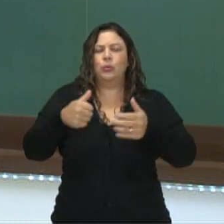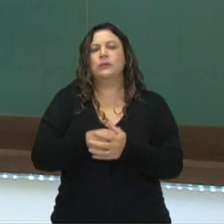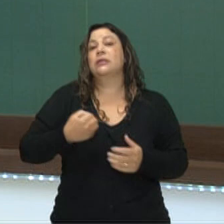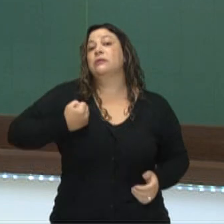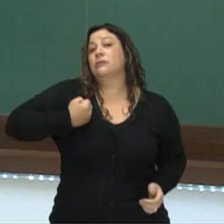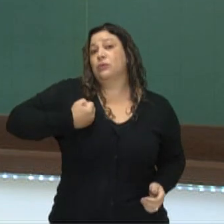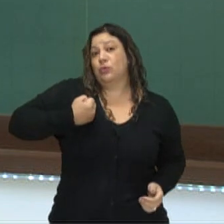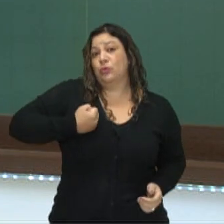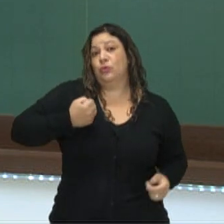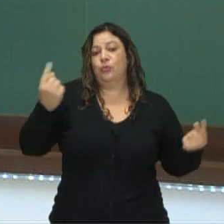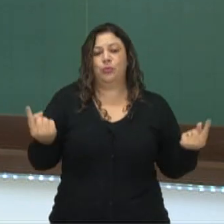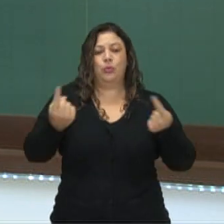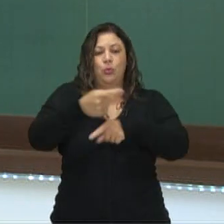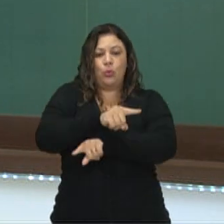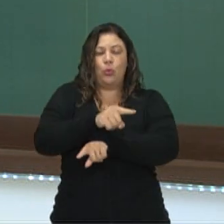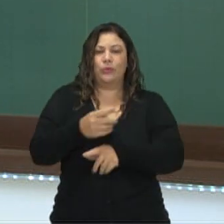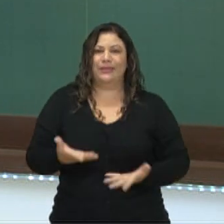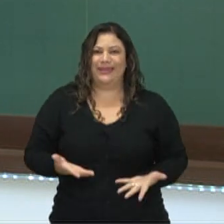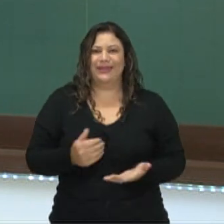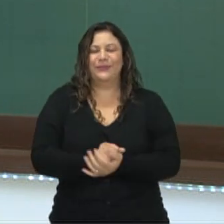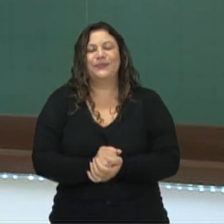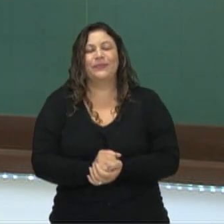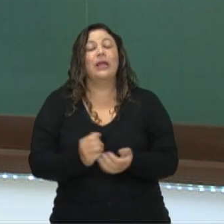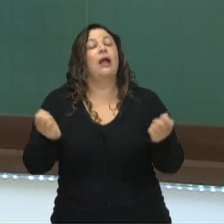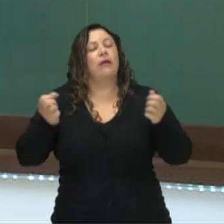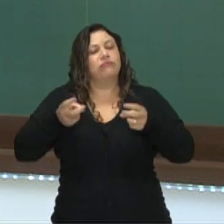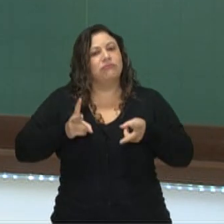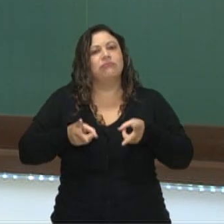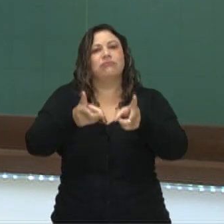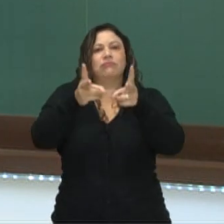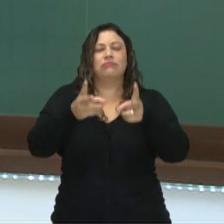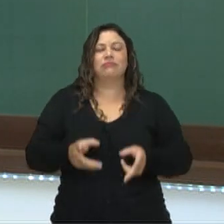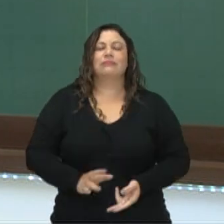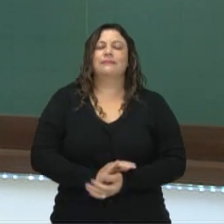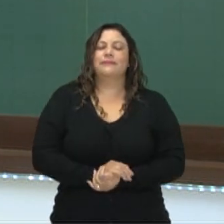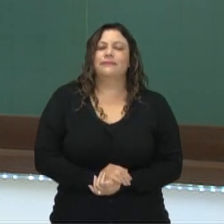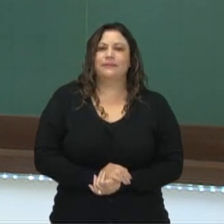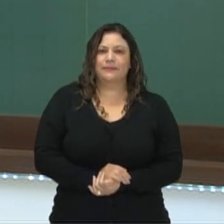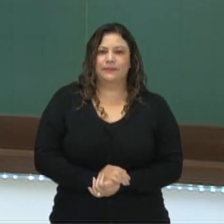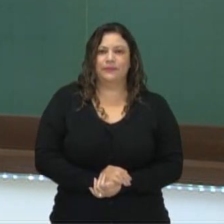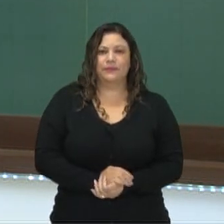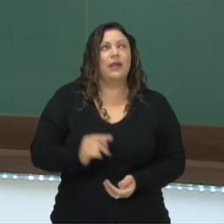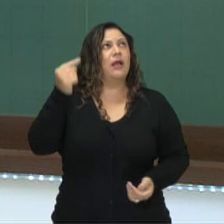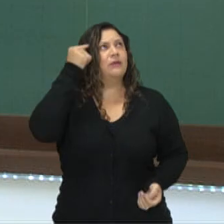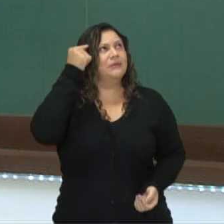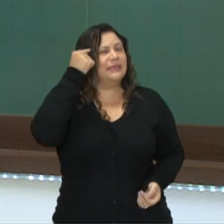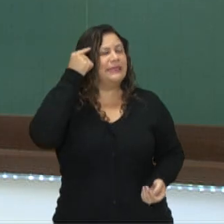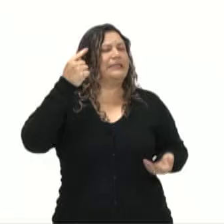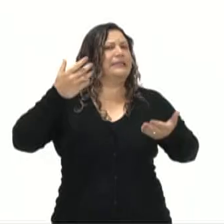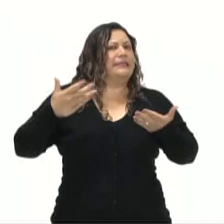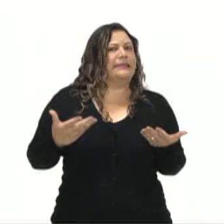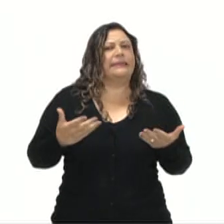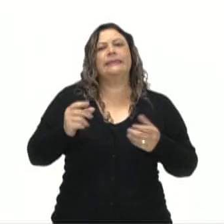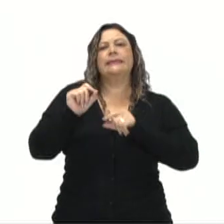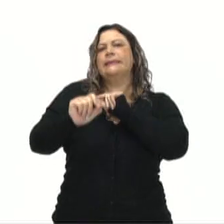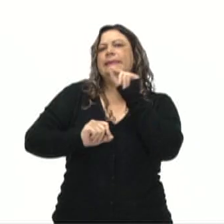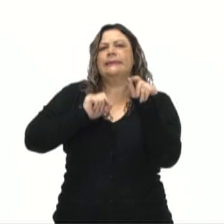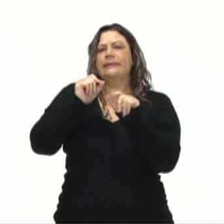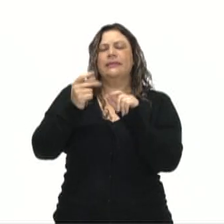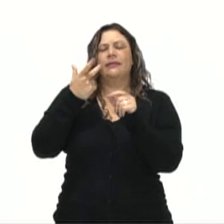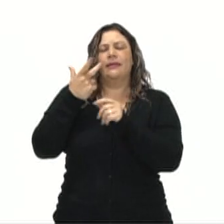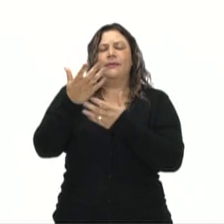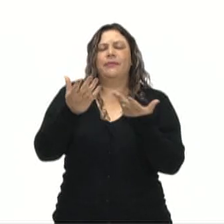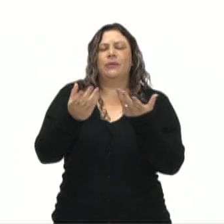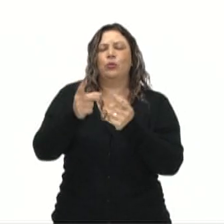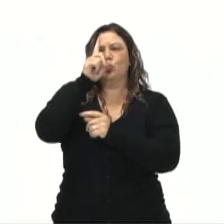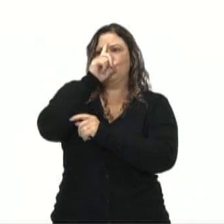número oposto, né? A gente vai trabalhar com isso ao longo dessa aula. Vamos pensar um pouquinho em quais situações do dia a